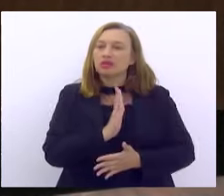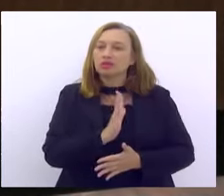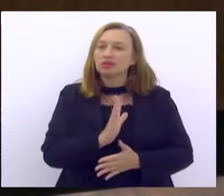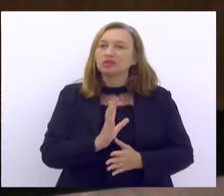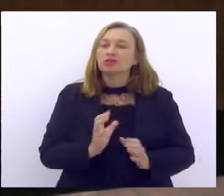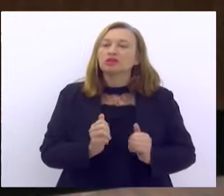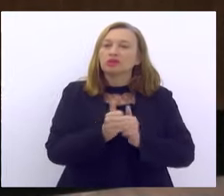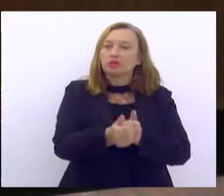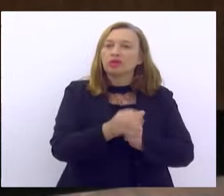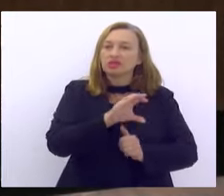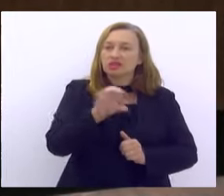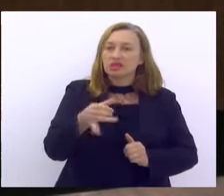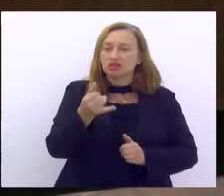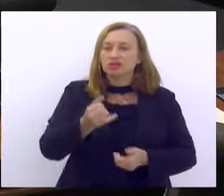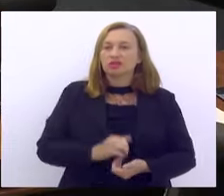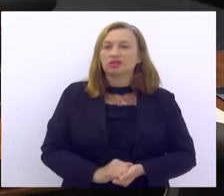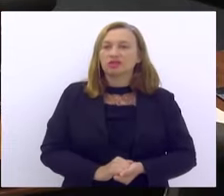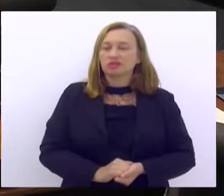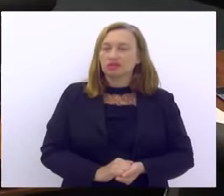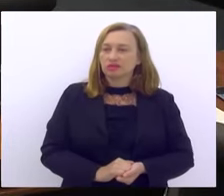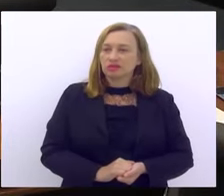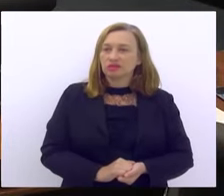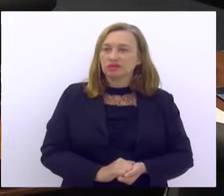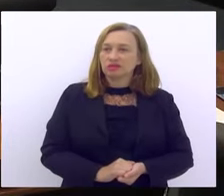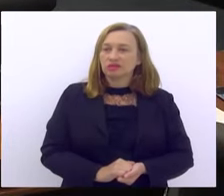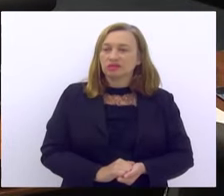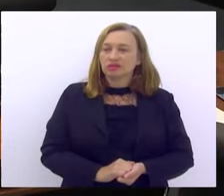do parecer da CCJ.